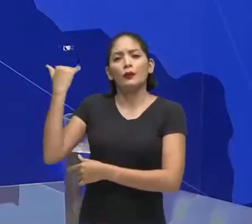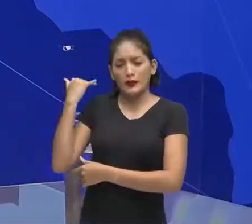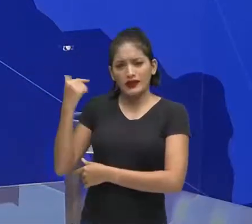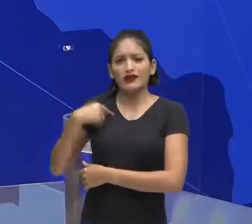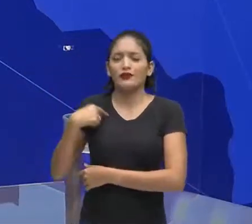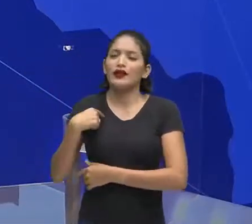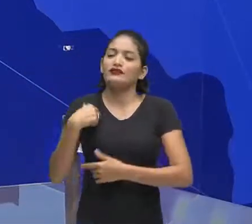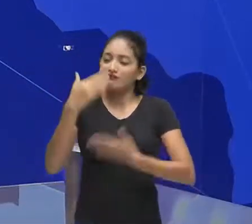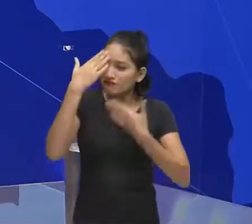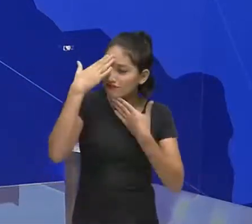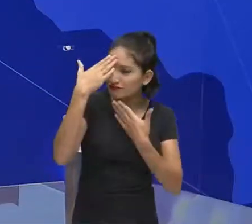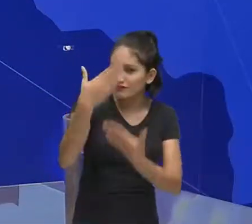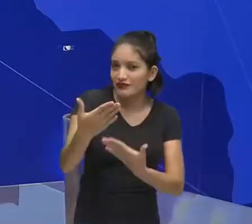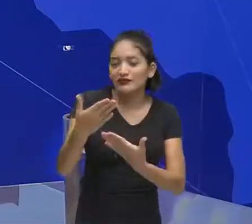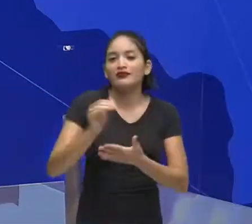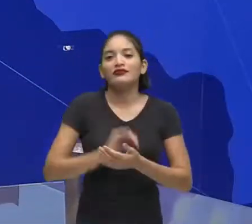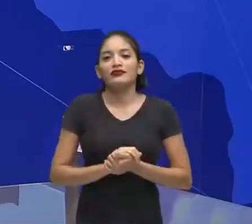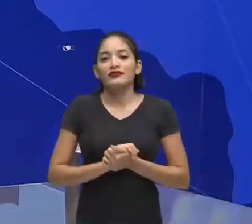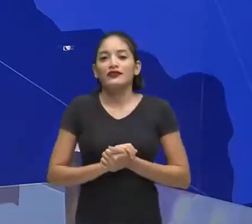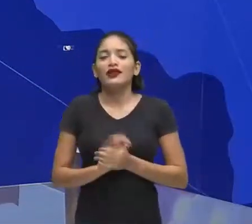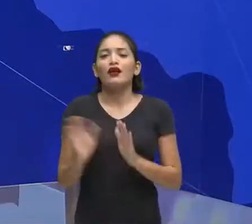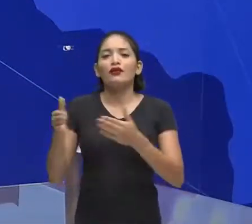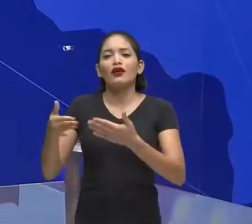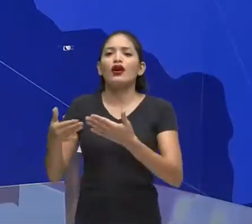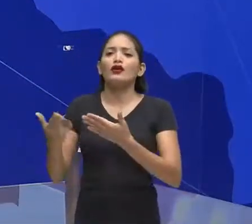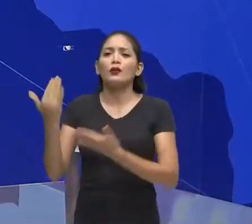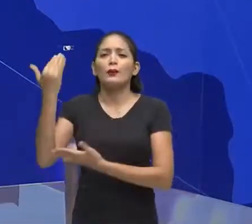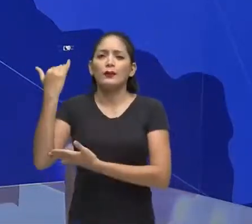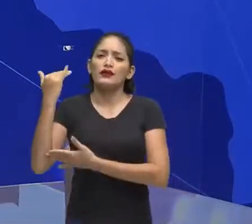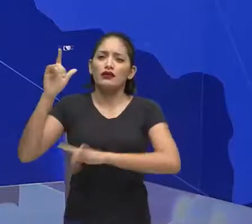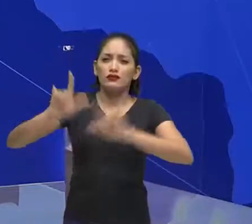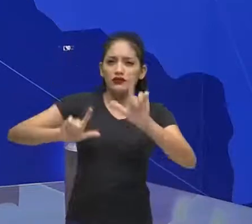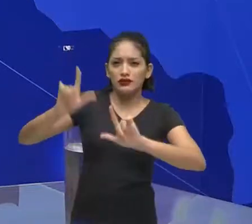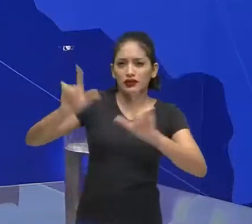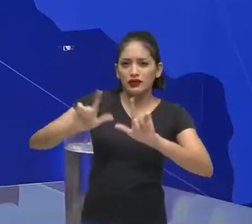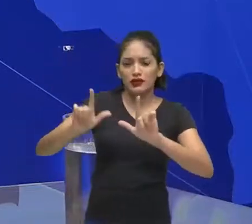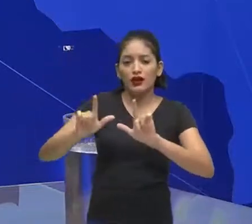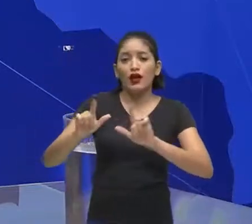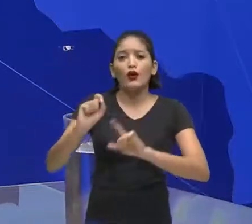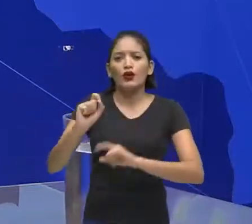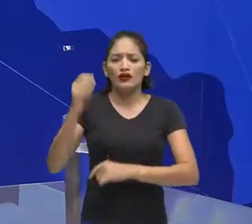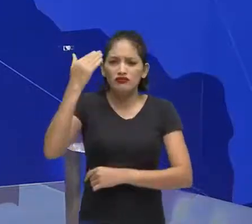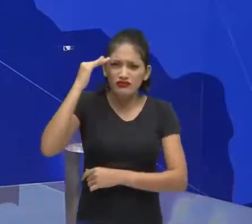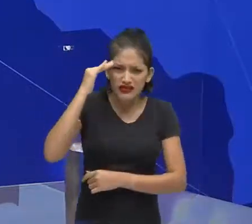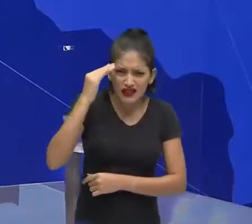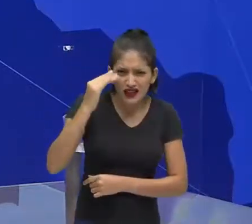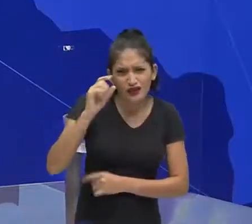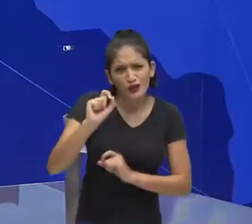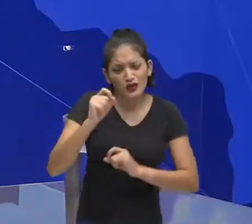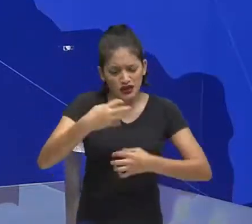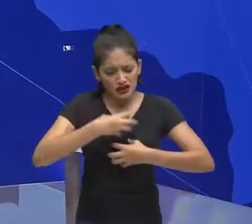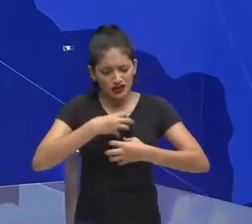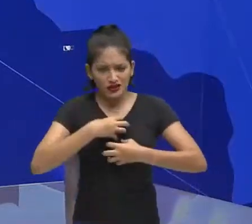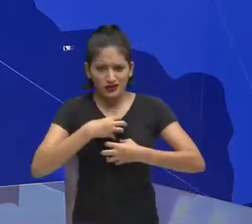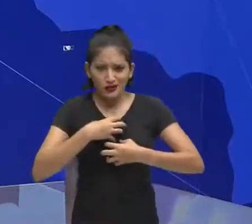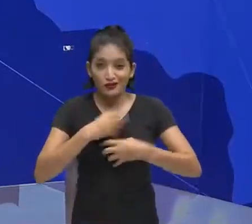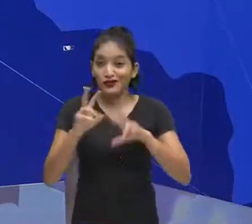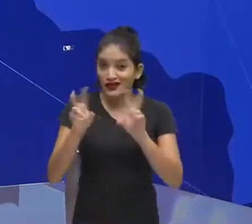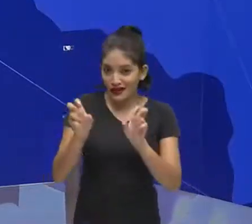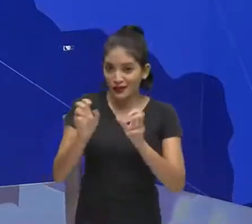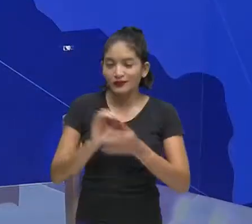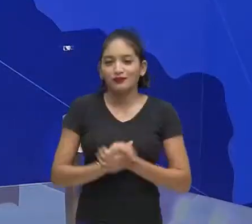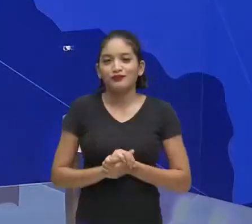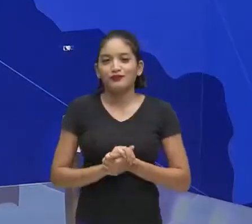novo, e a gente vinha trabalhando nos antigos programas justamente o você compreende o que você sente? Eu lembro que a Renata trazia